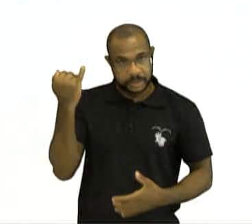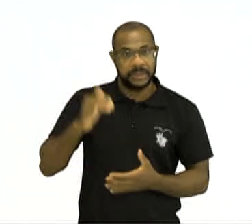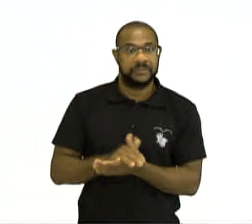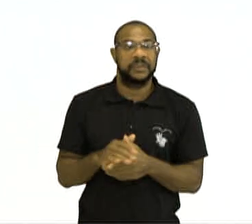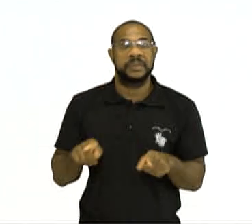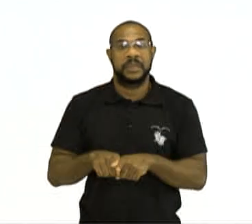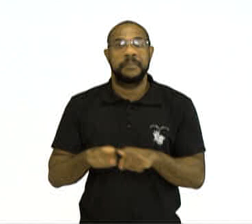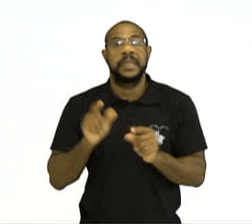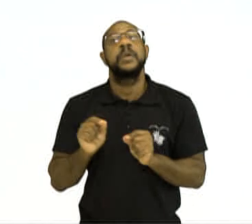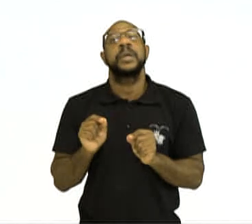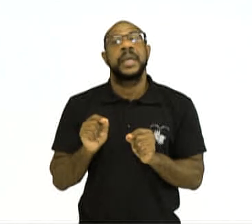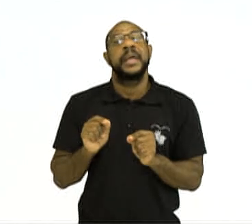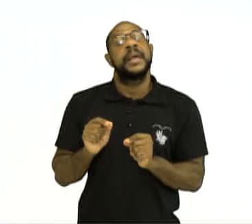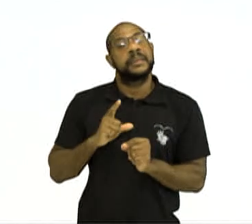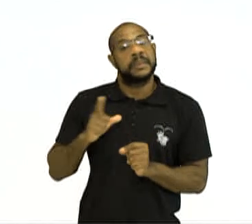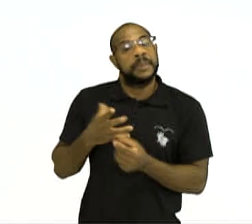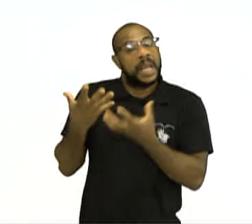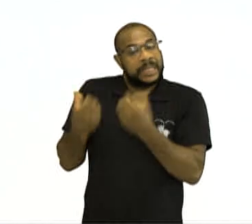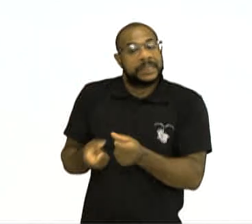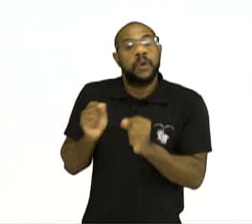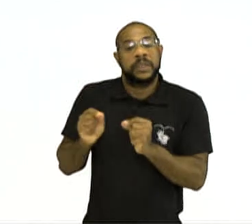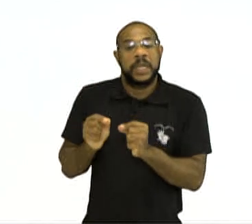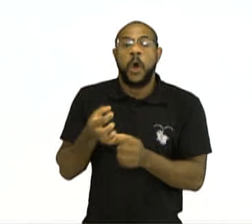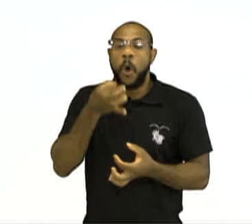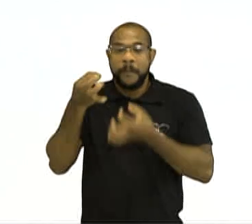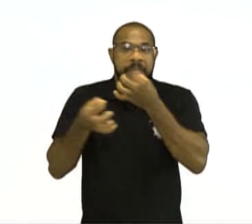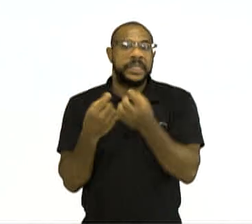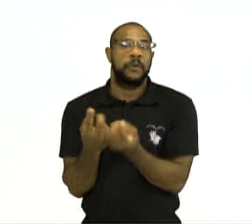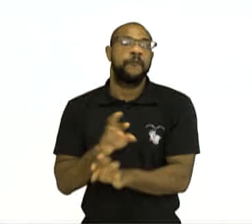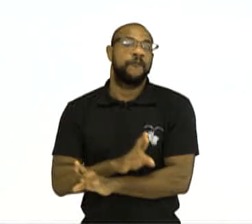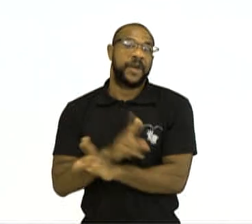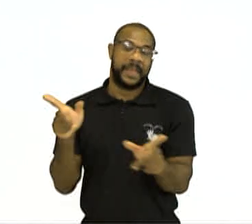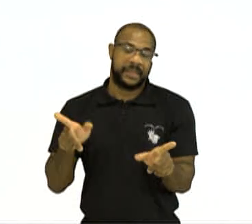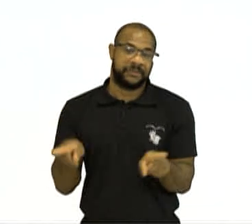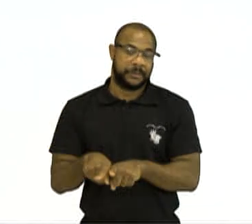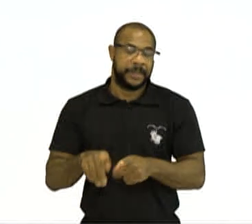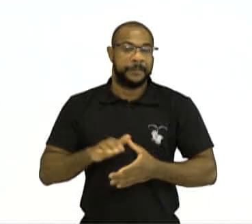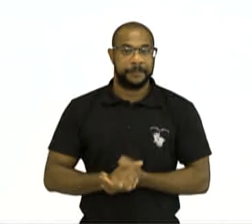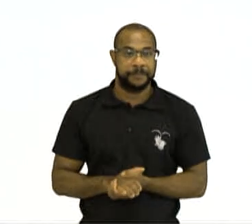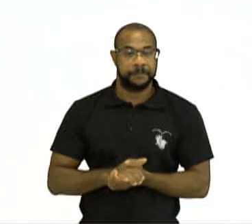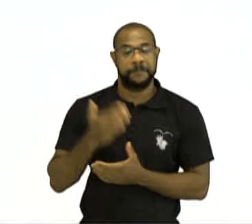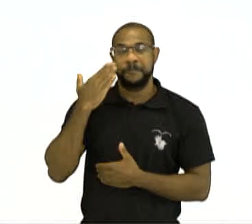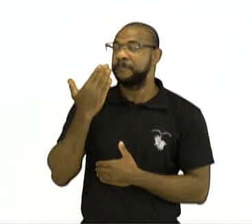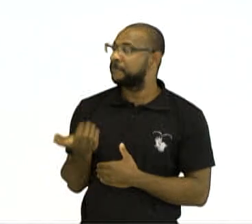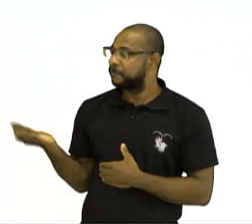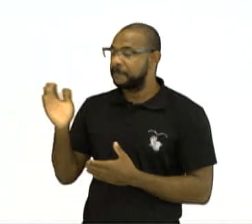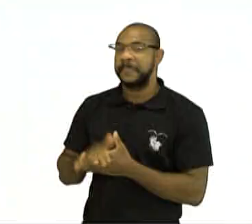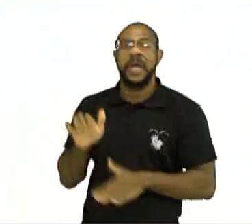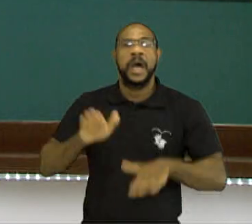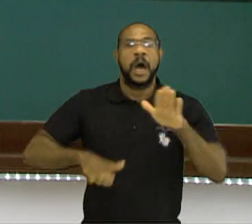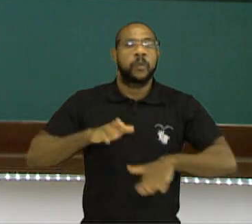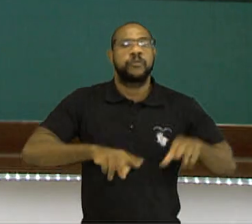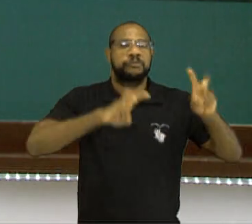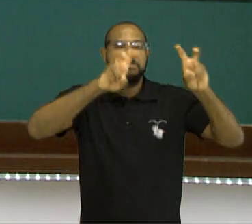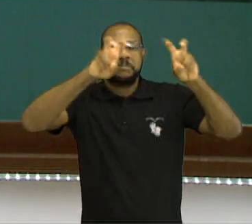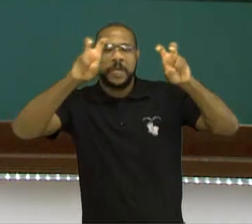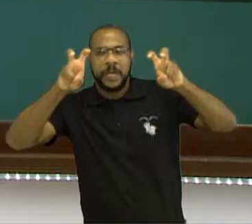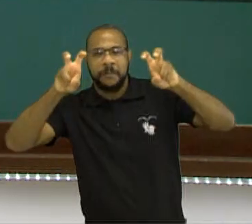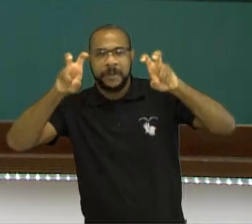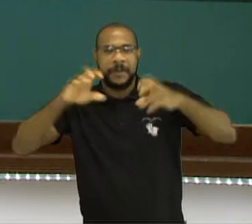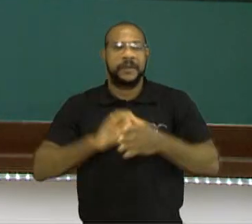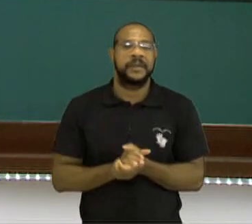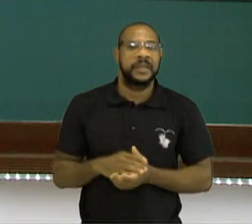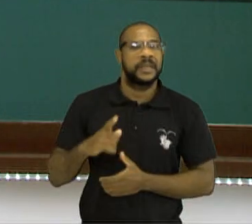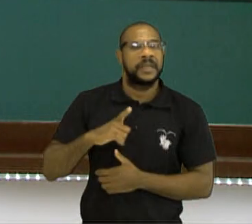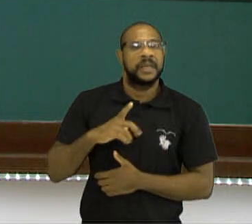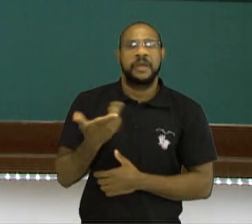opiniões contrárias, a fim de refutá-las, se preciso. Alguns assuntos, alguns temas, é muito natural que a